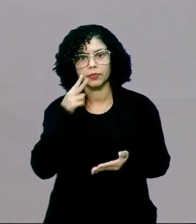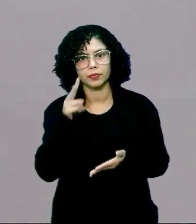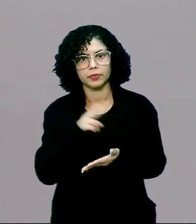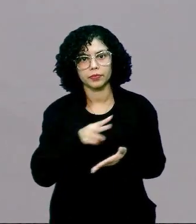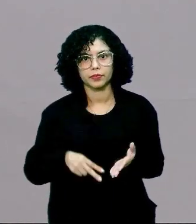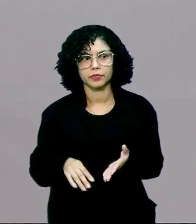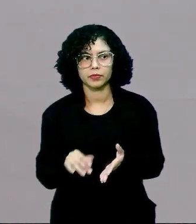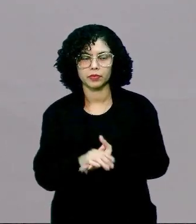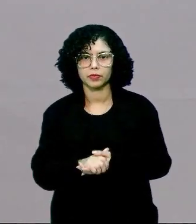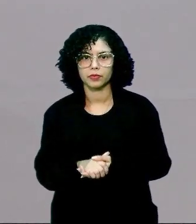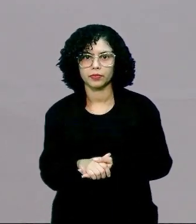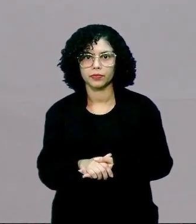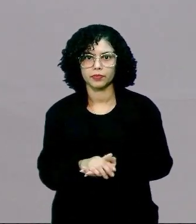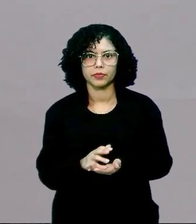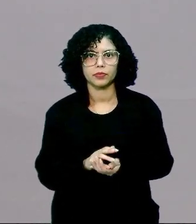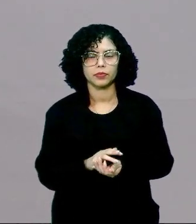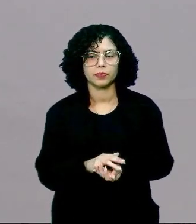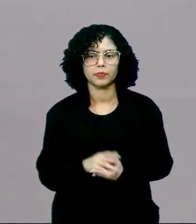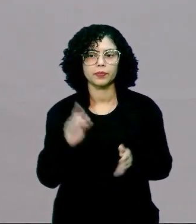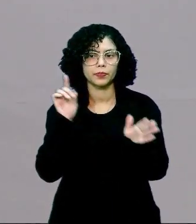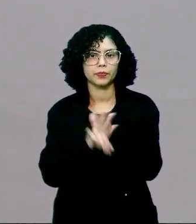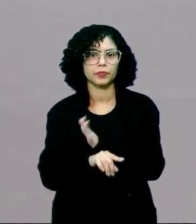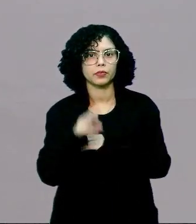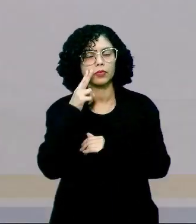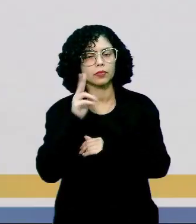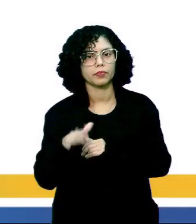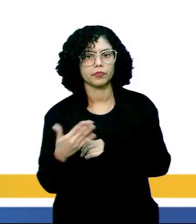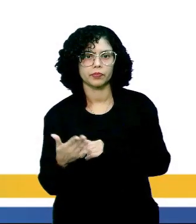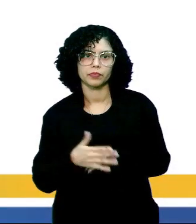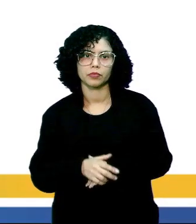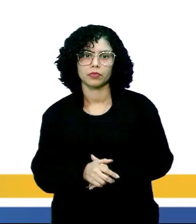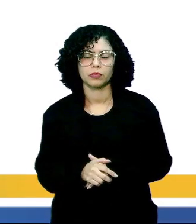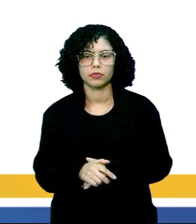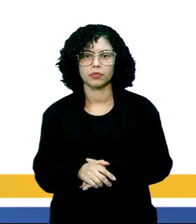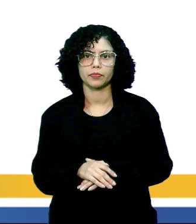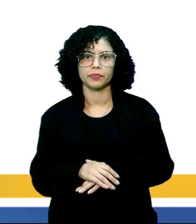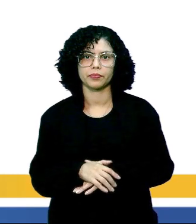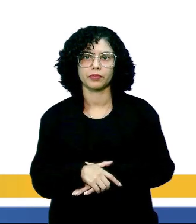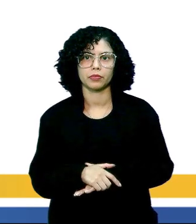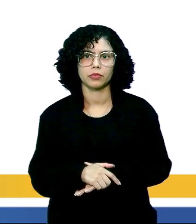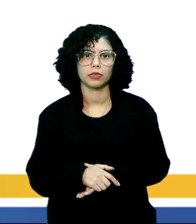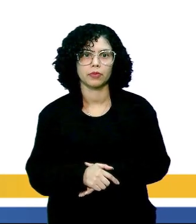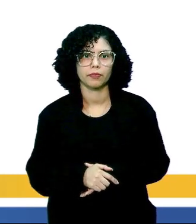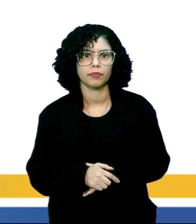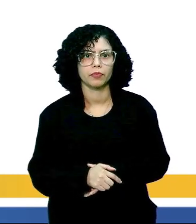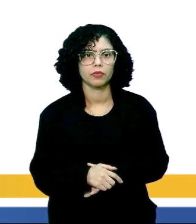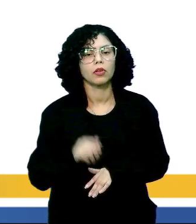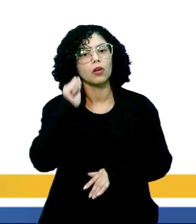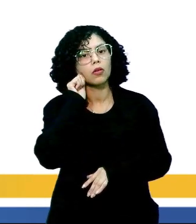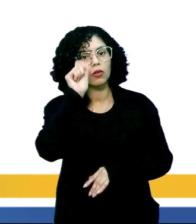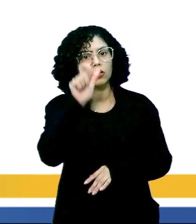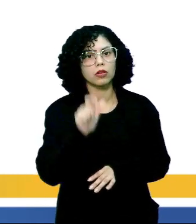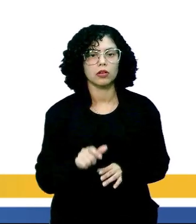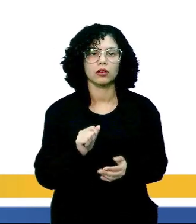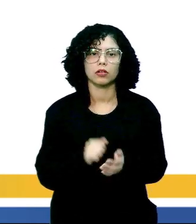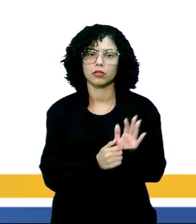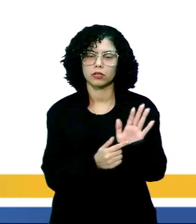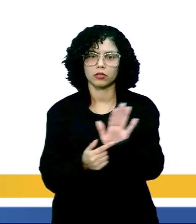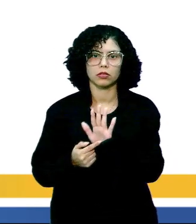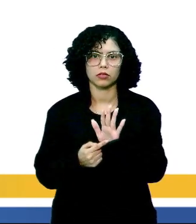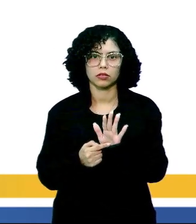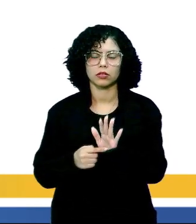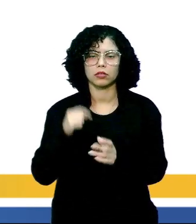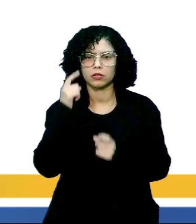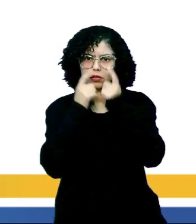ler as alternativas da questão e ver qual se encaixa nela. O autor do